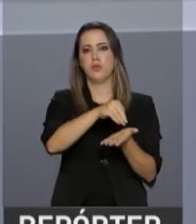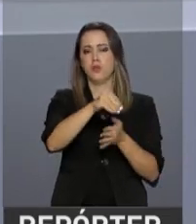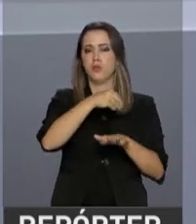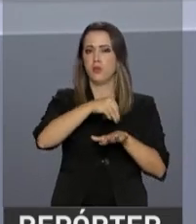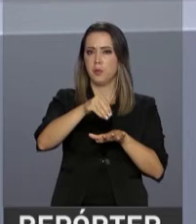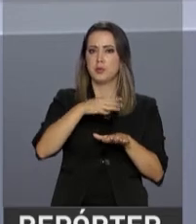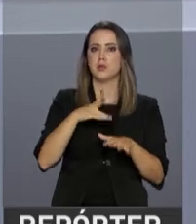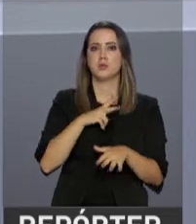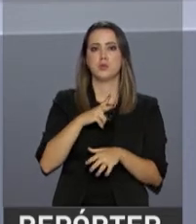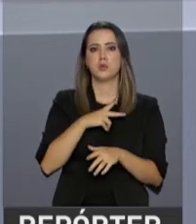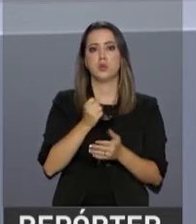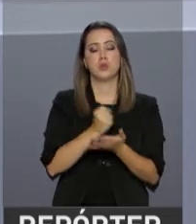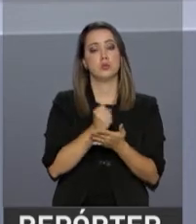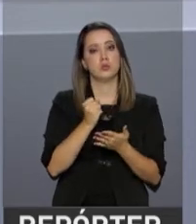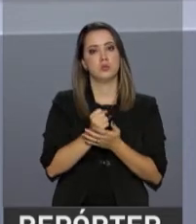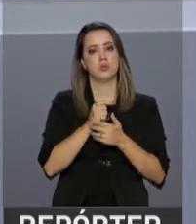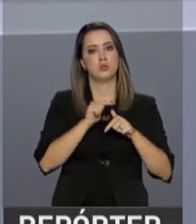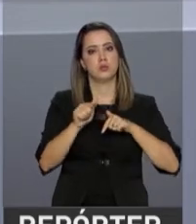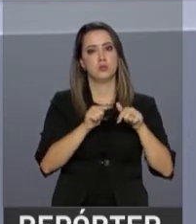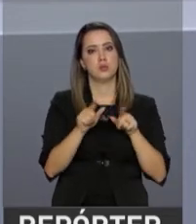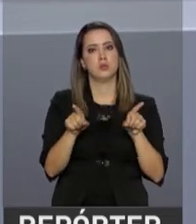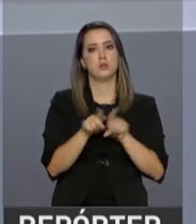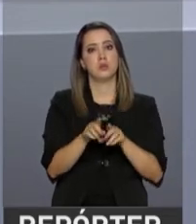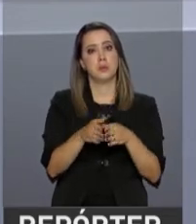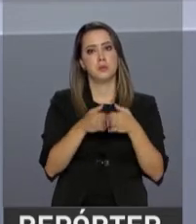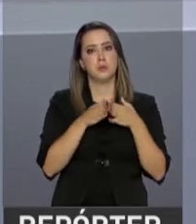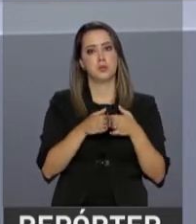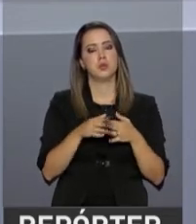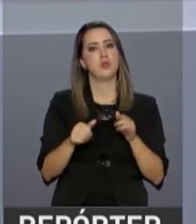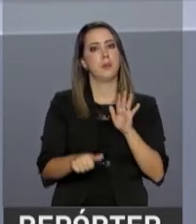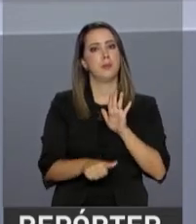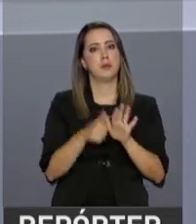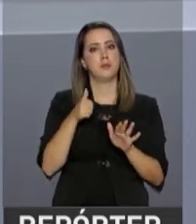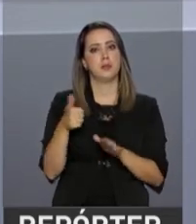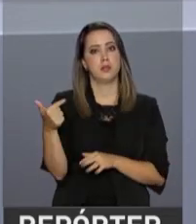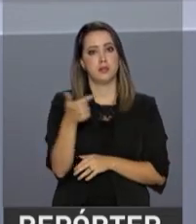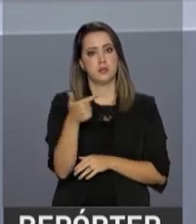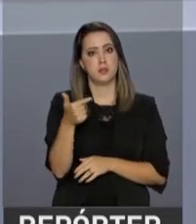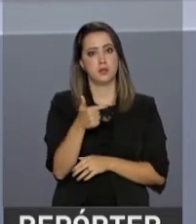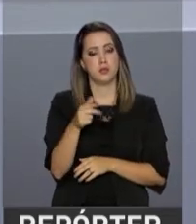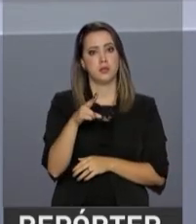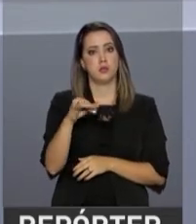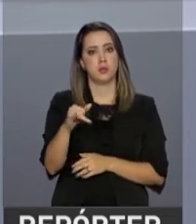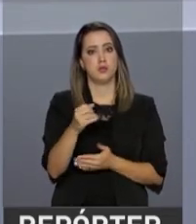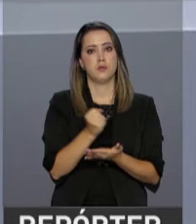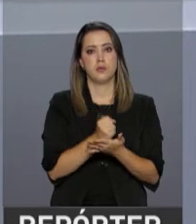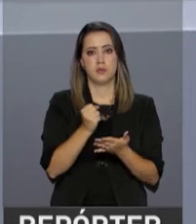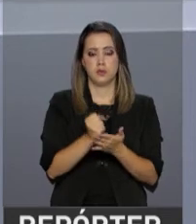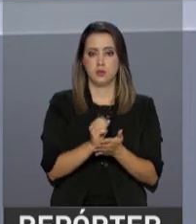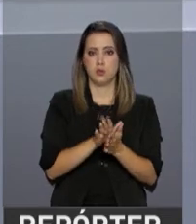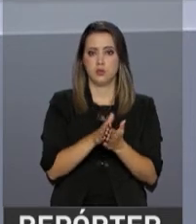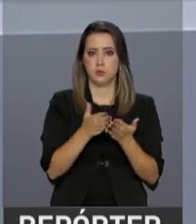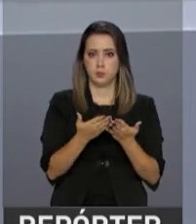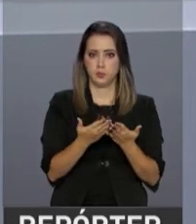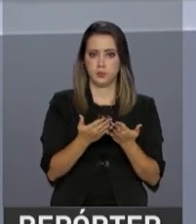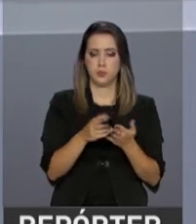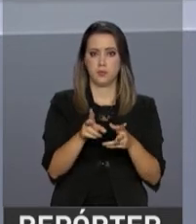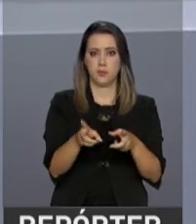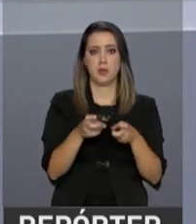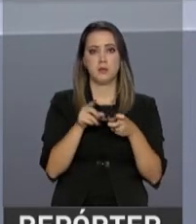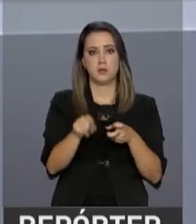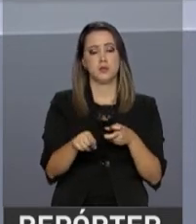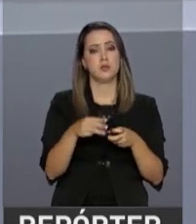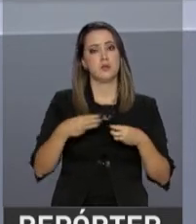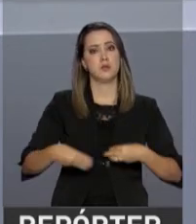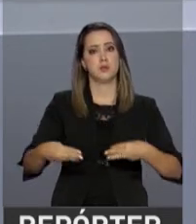pessoais de contratos de trabalho e também solicitar a primeira ea segunda via da carteira de trabalho física a expectativa do